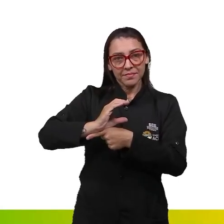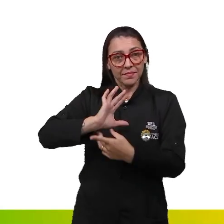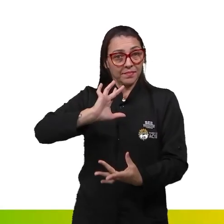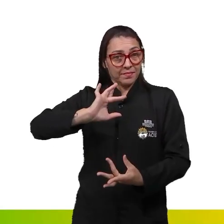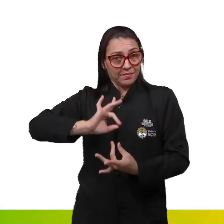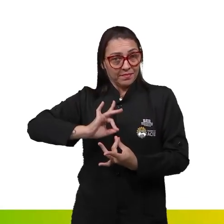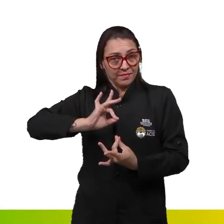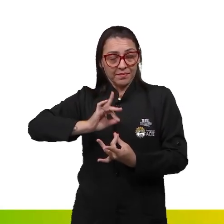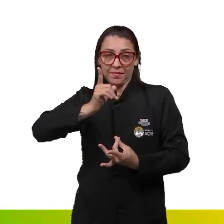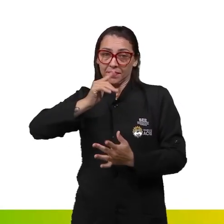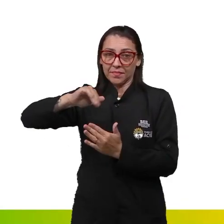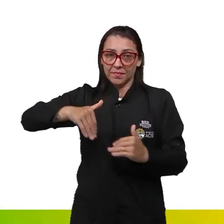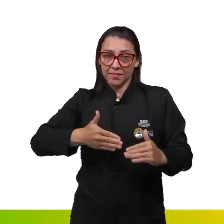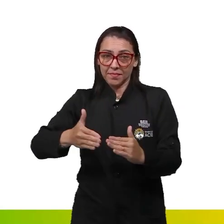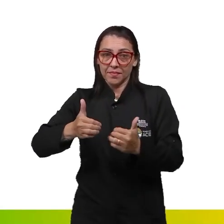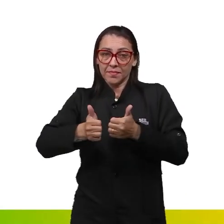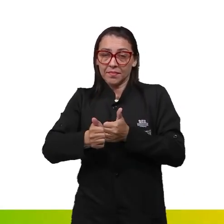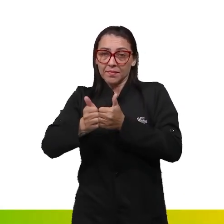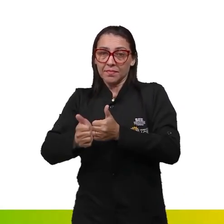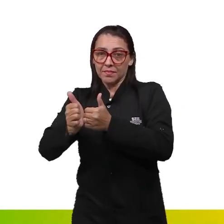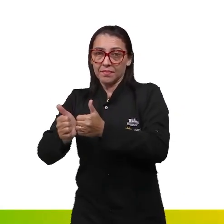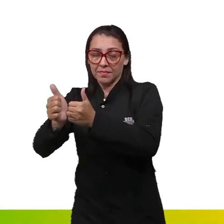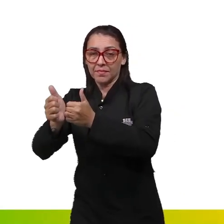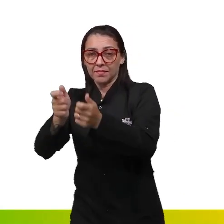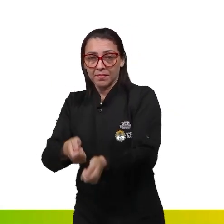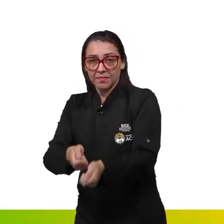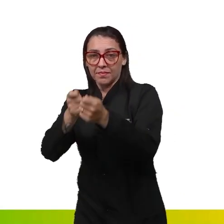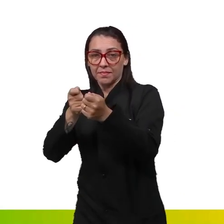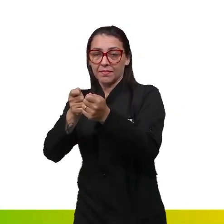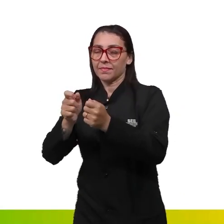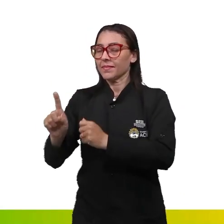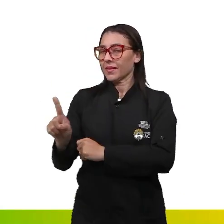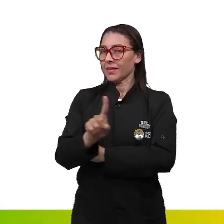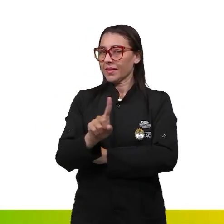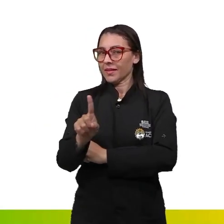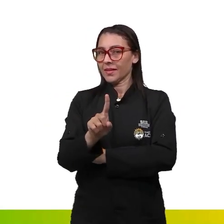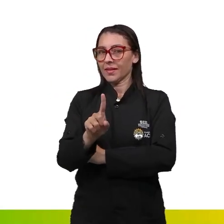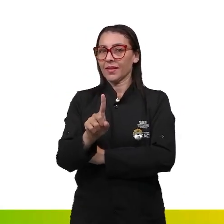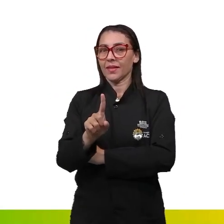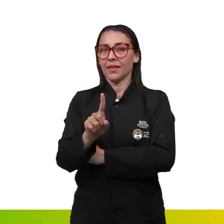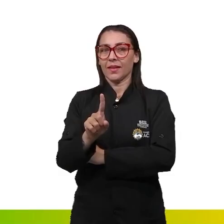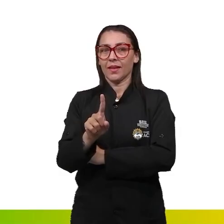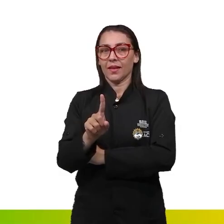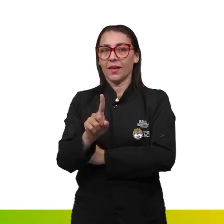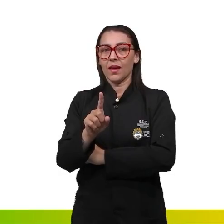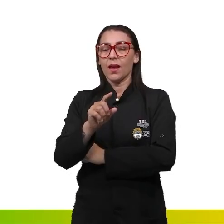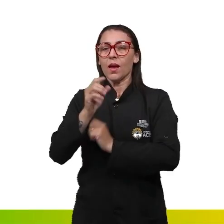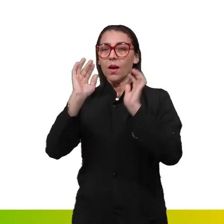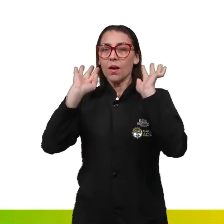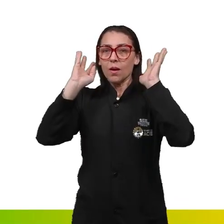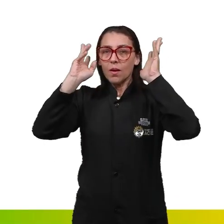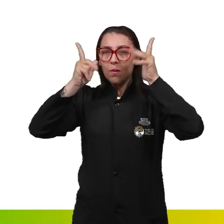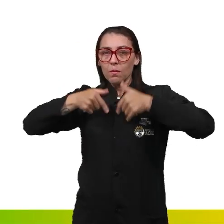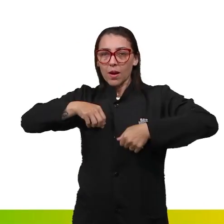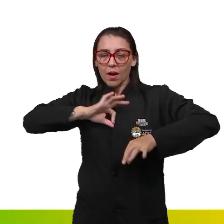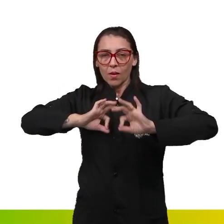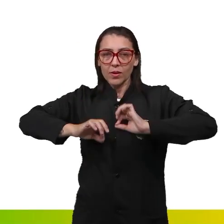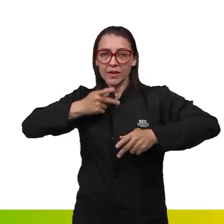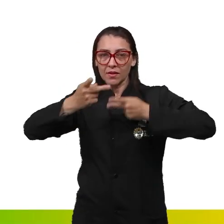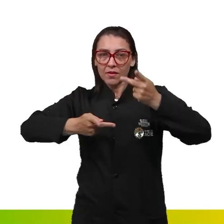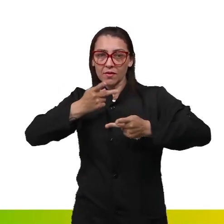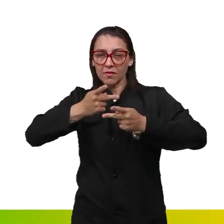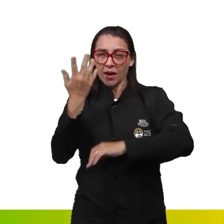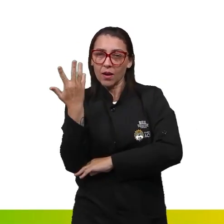tirar dúvida. Um espírito do rio? Não. Um jaguar, ou seja, uma onça que fala com